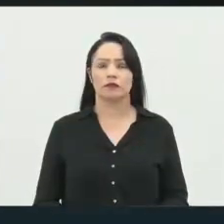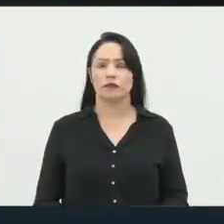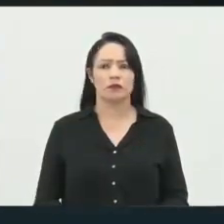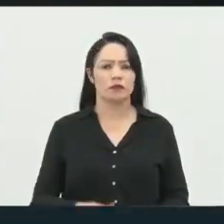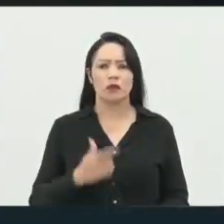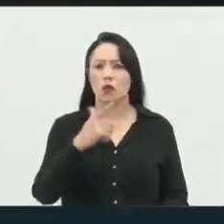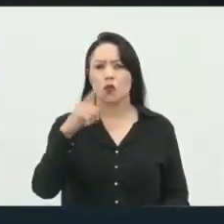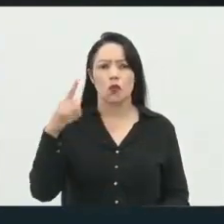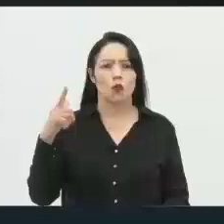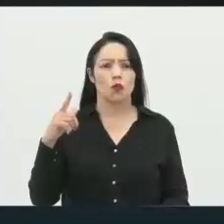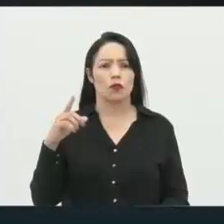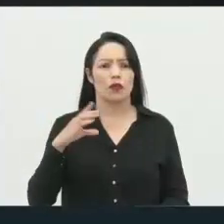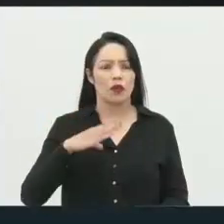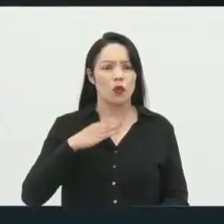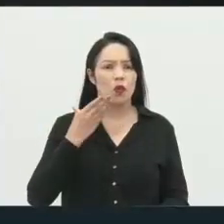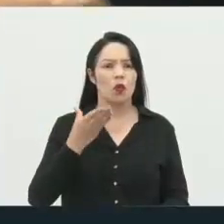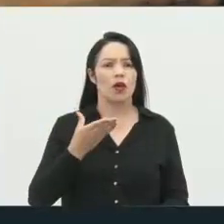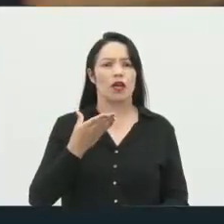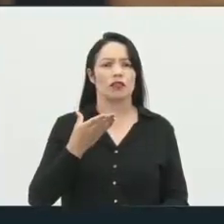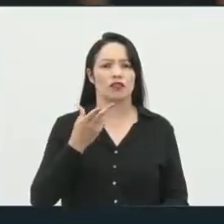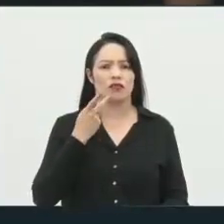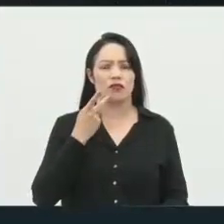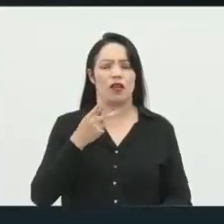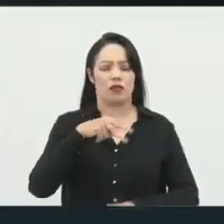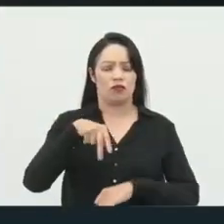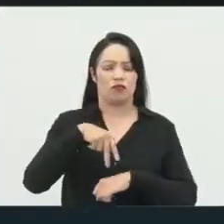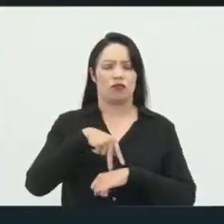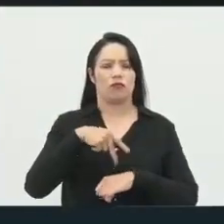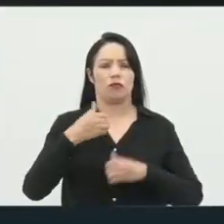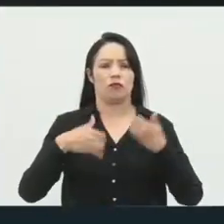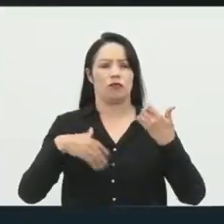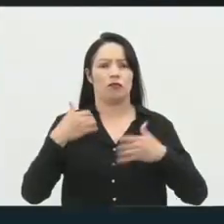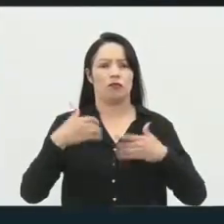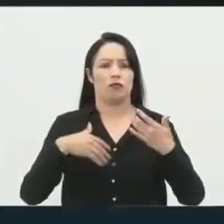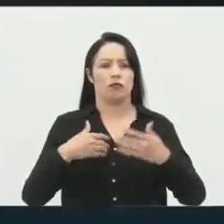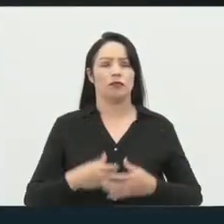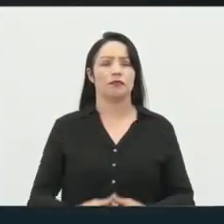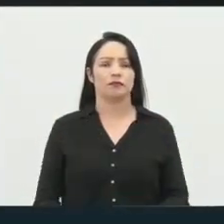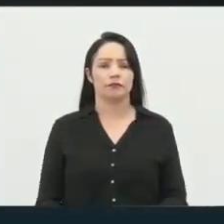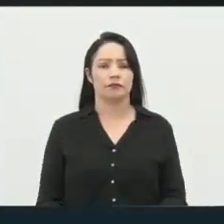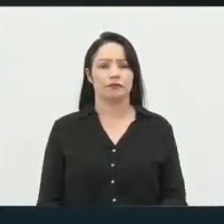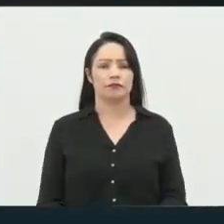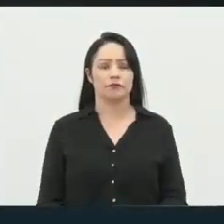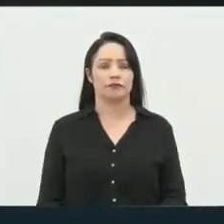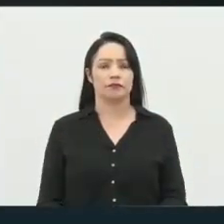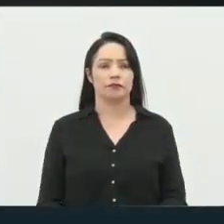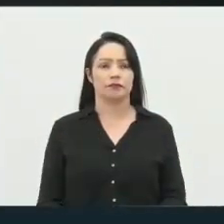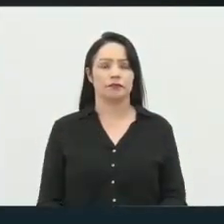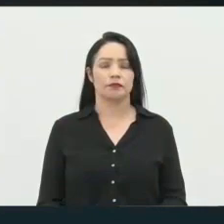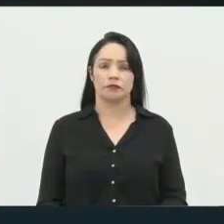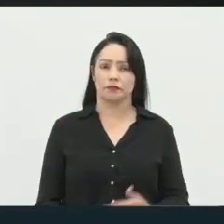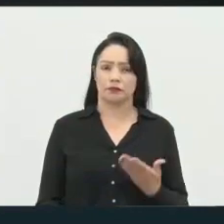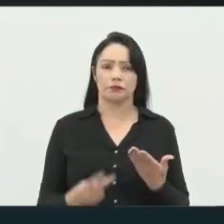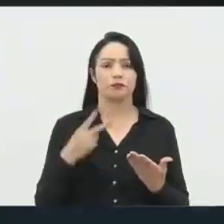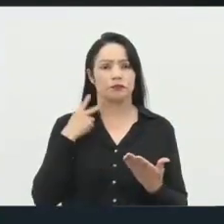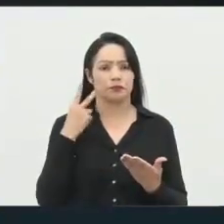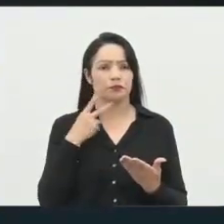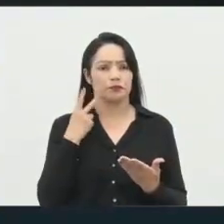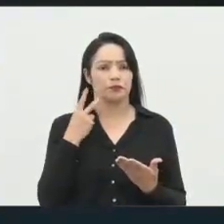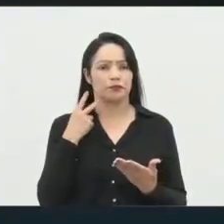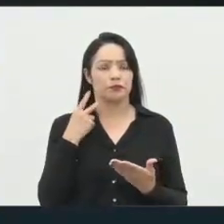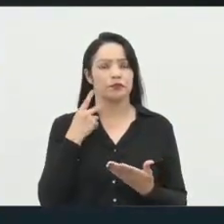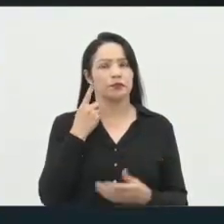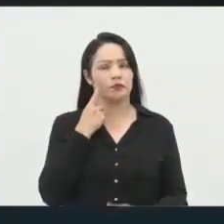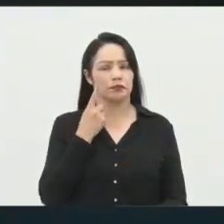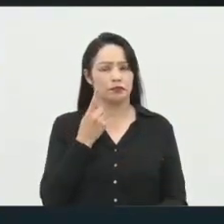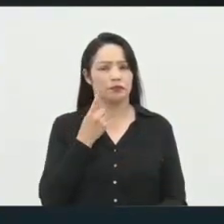coragem de subir no púlpito e falar essa fala mas esse Vereador vê a fala